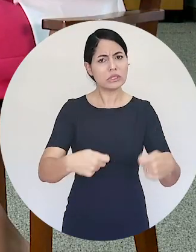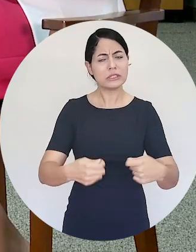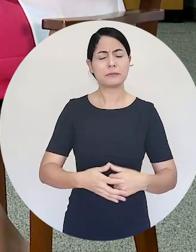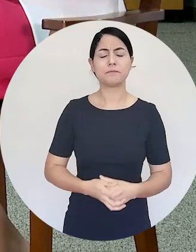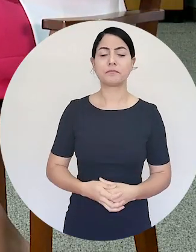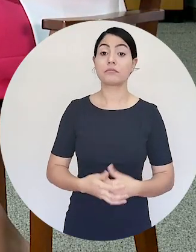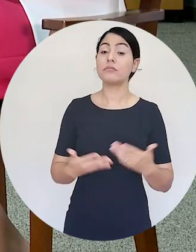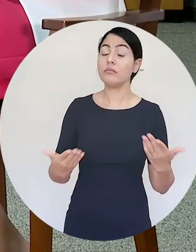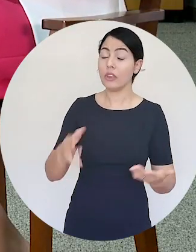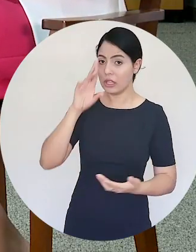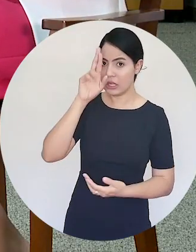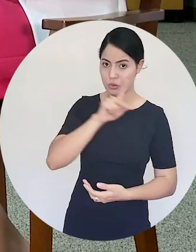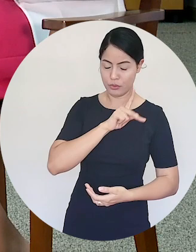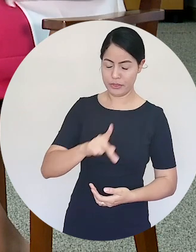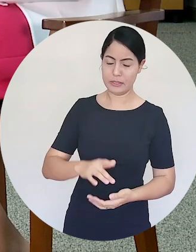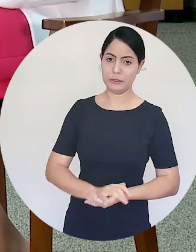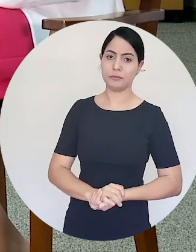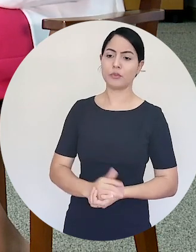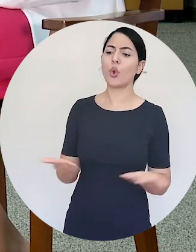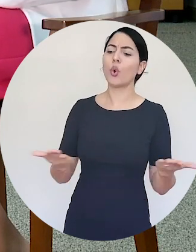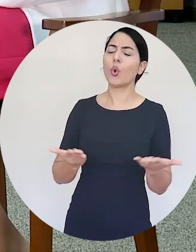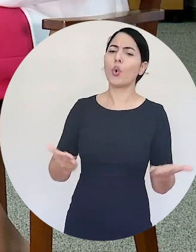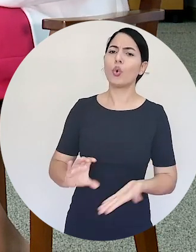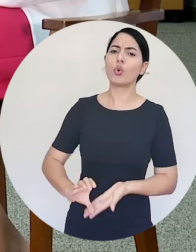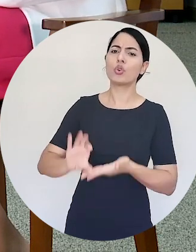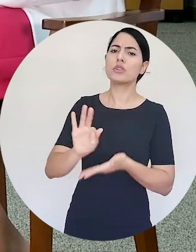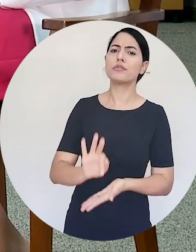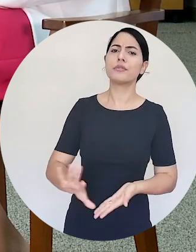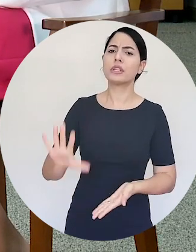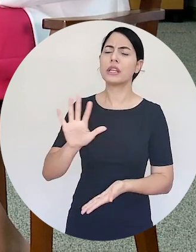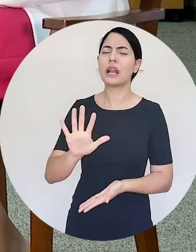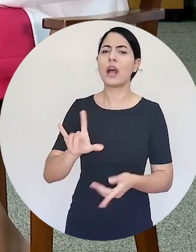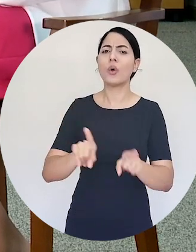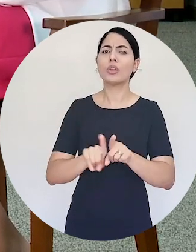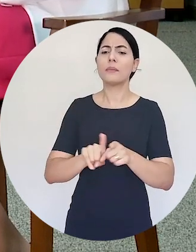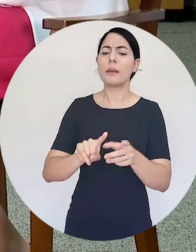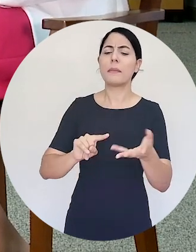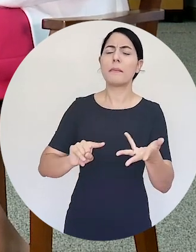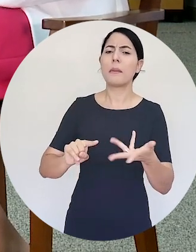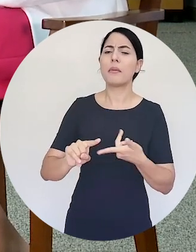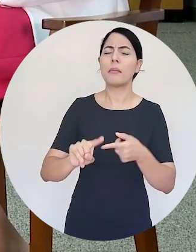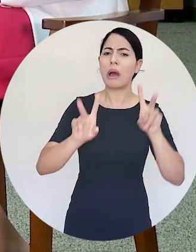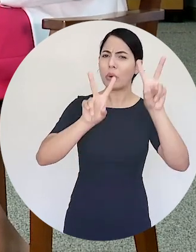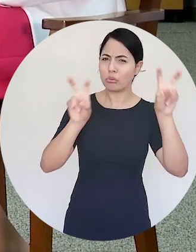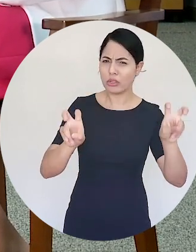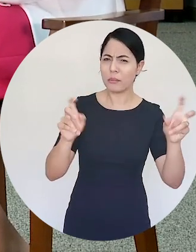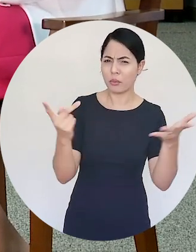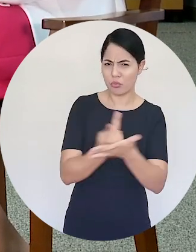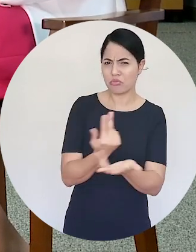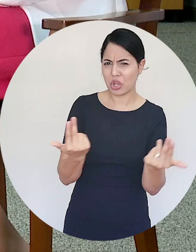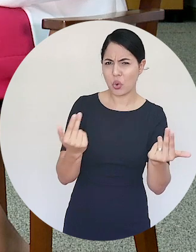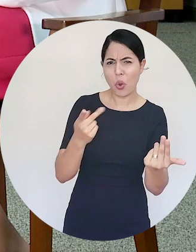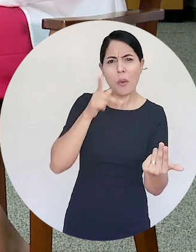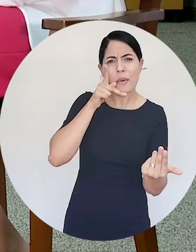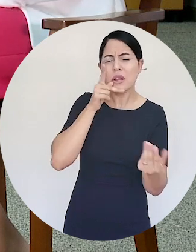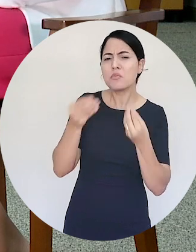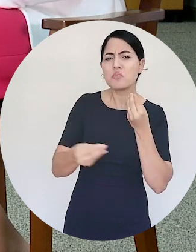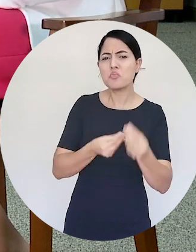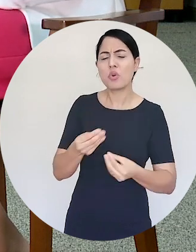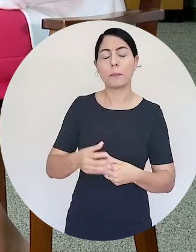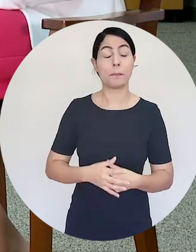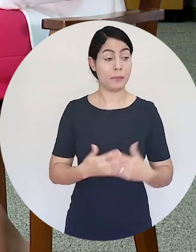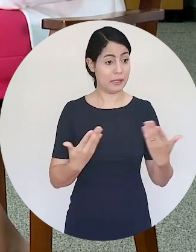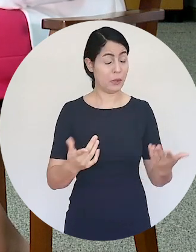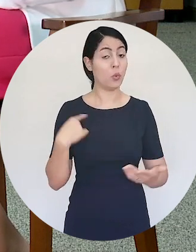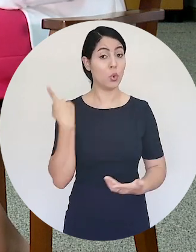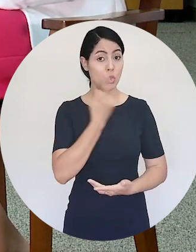presidente, como que hoje a OAB Nacional, o Conselho Federal, atua nessas questões em casos como esse da Paraíba?